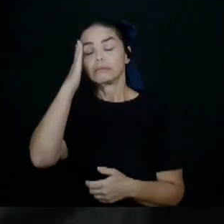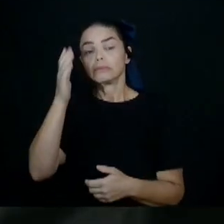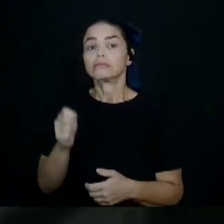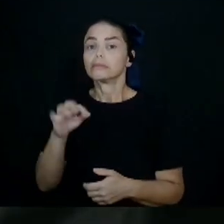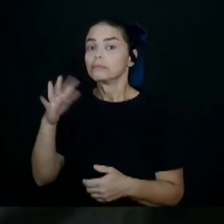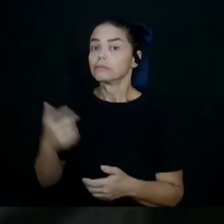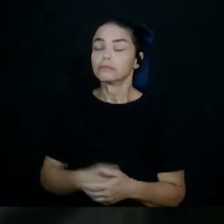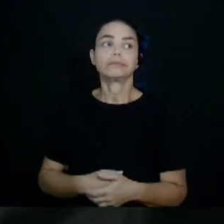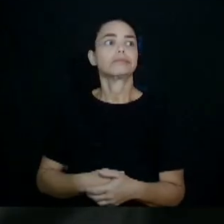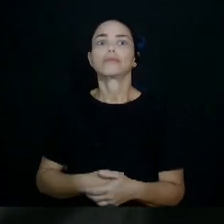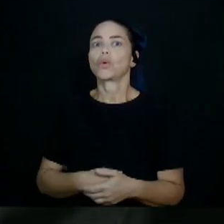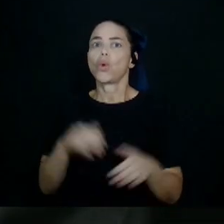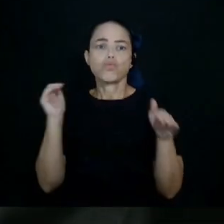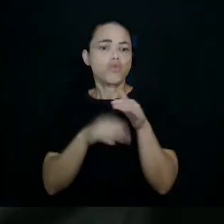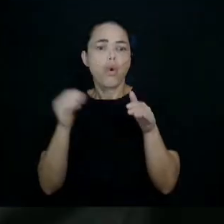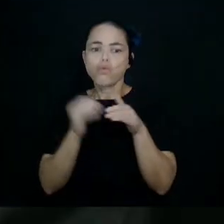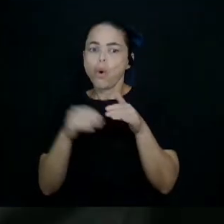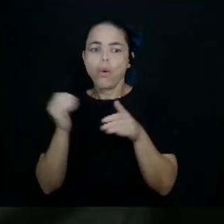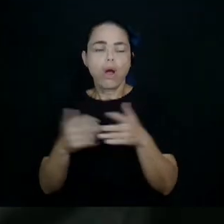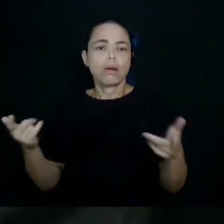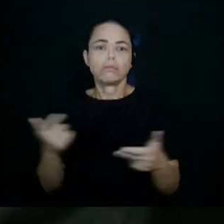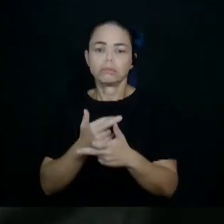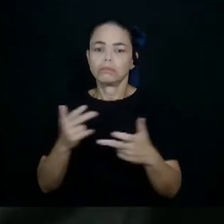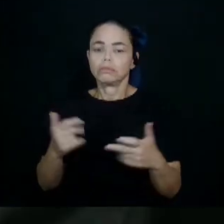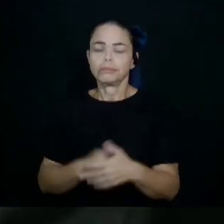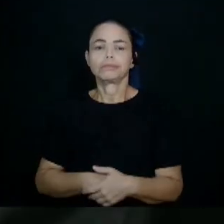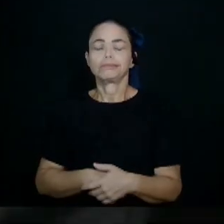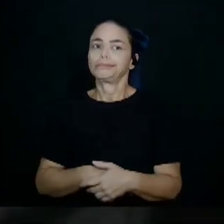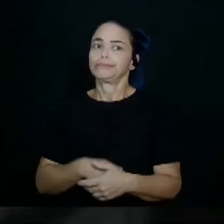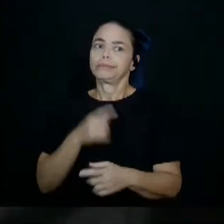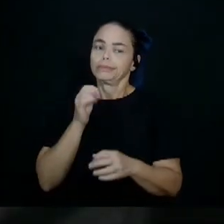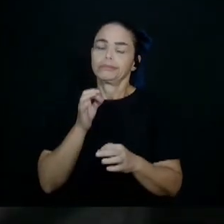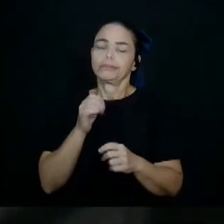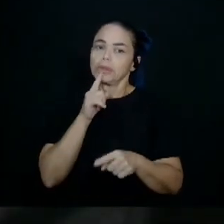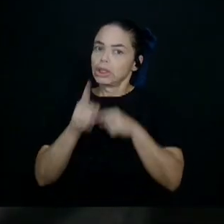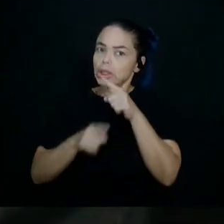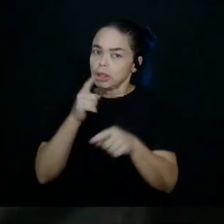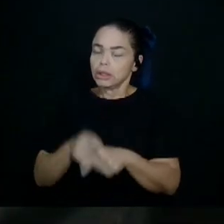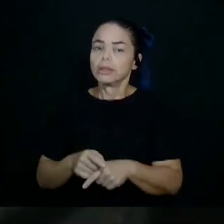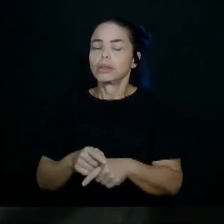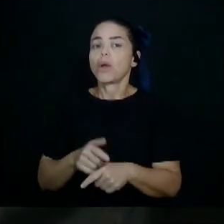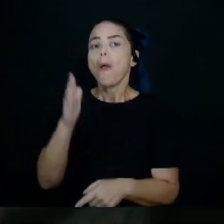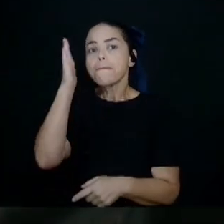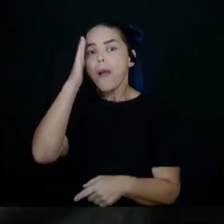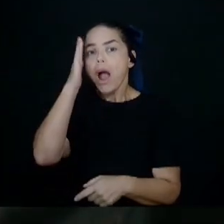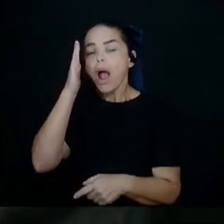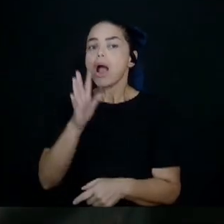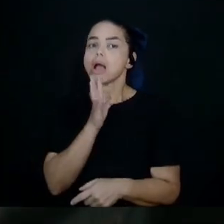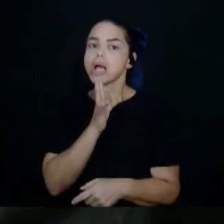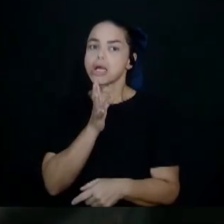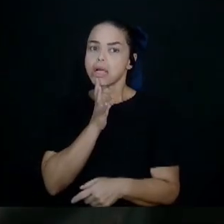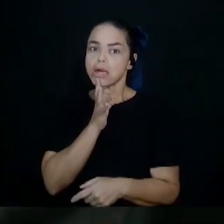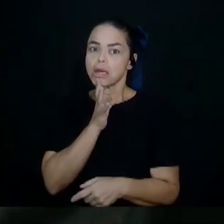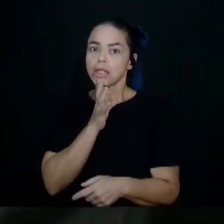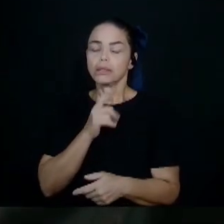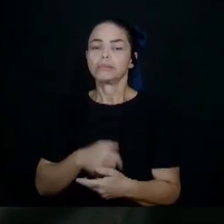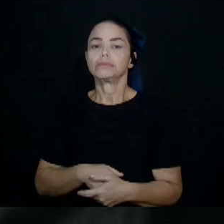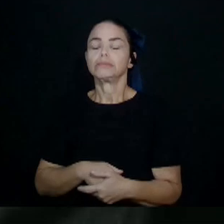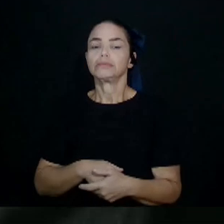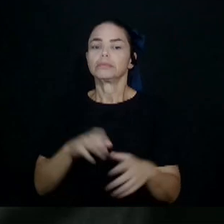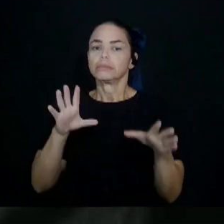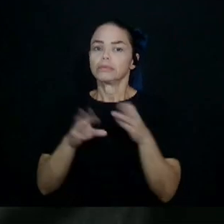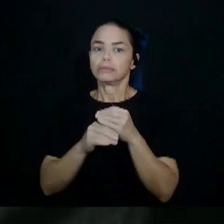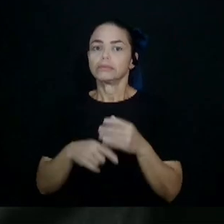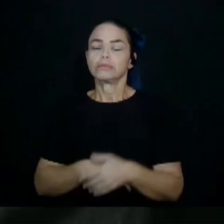de guardar coisas sem julgamento. É mais entendimento, é conhecimento para você. Então, para completar o nosso time de